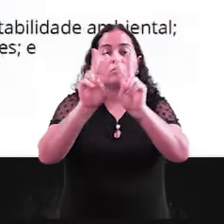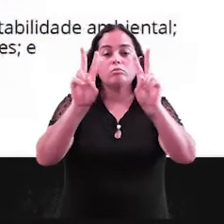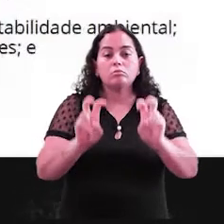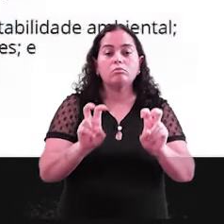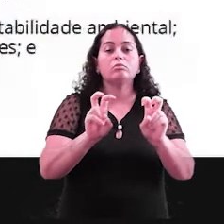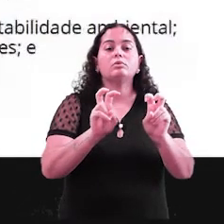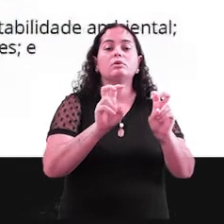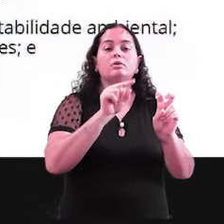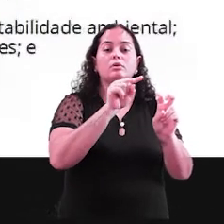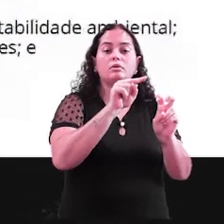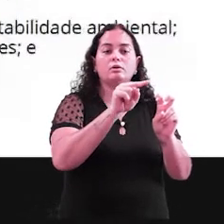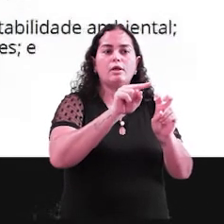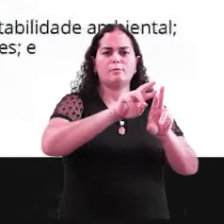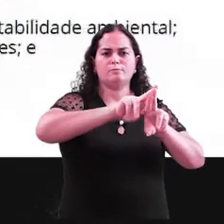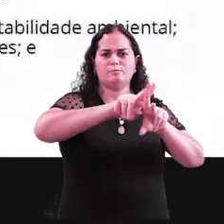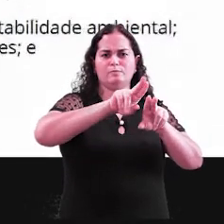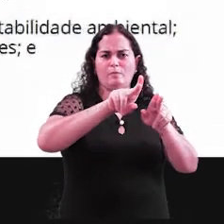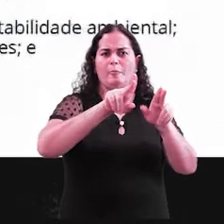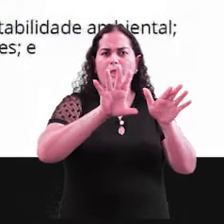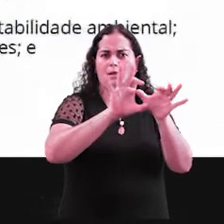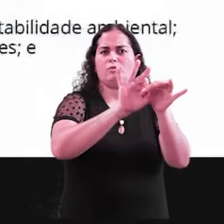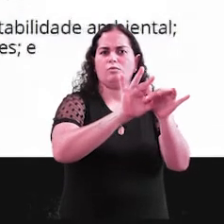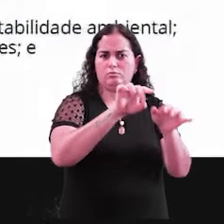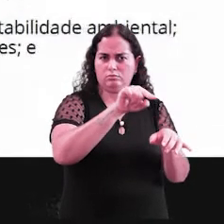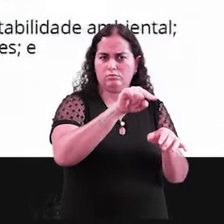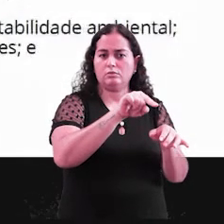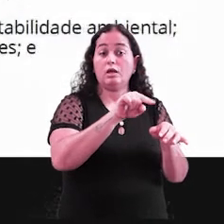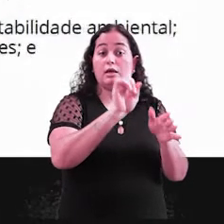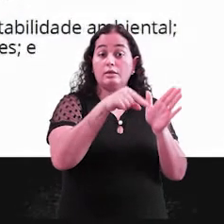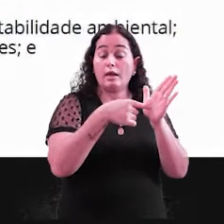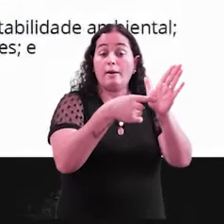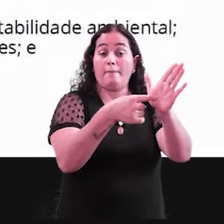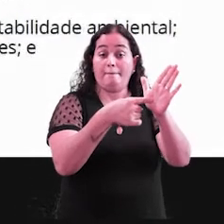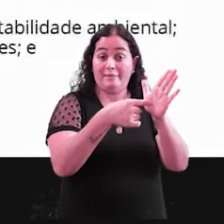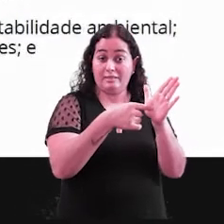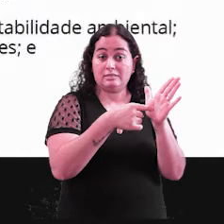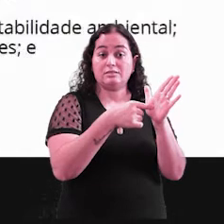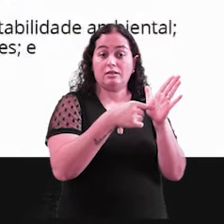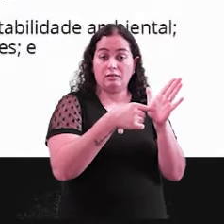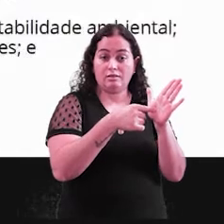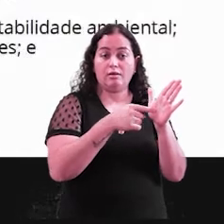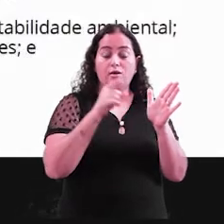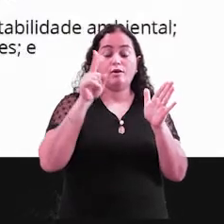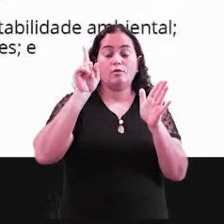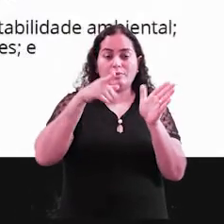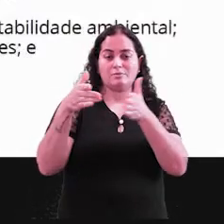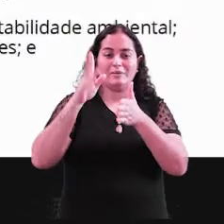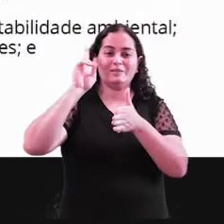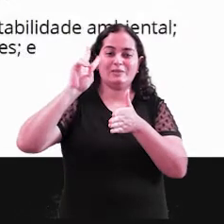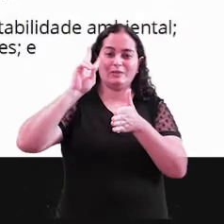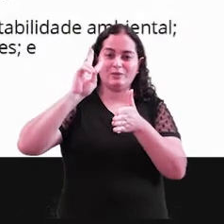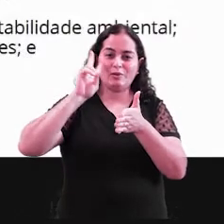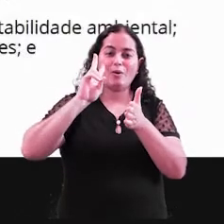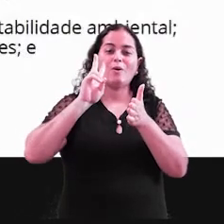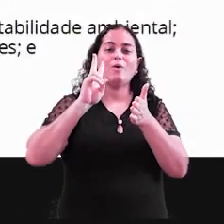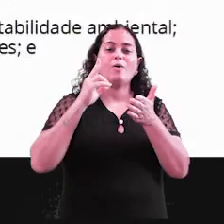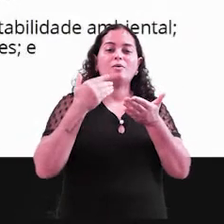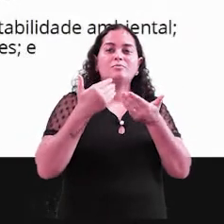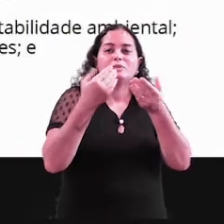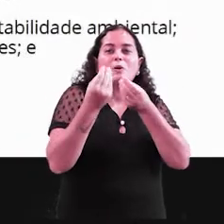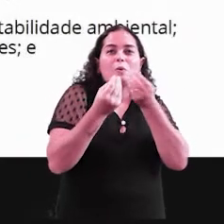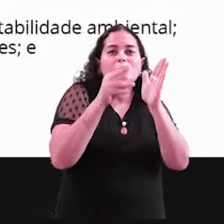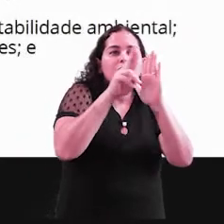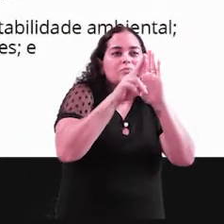temas, a partir de temas transversais, que apresentavam para esse período histórico diretrizes para